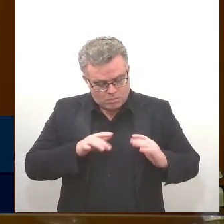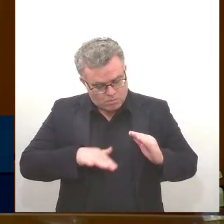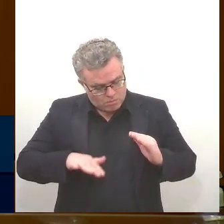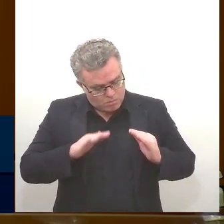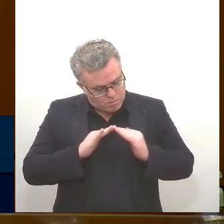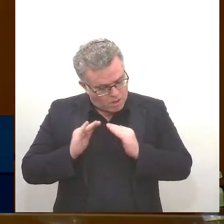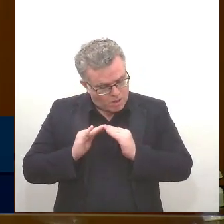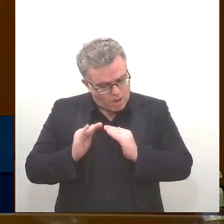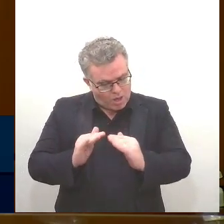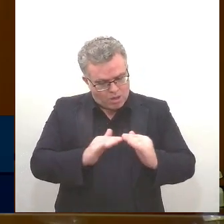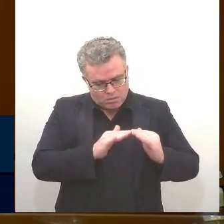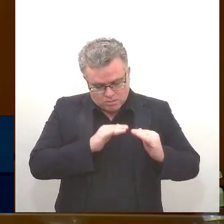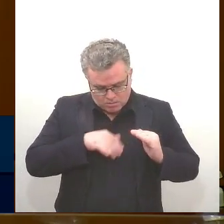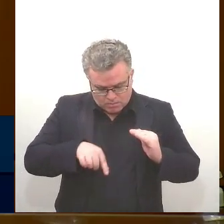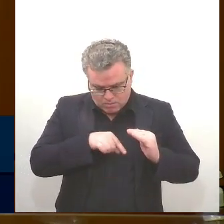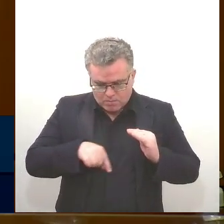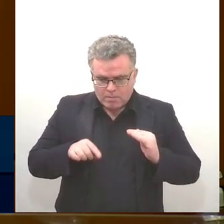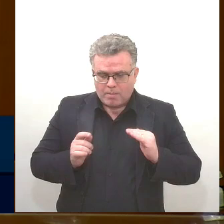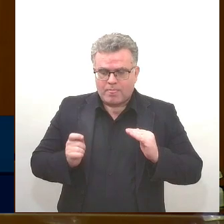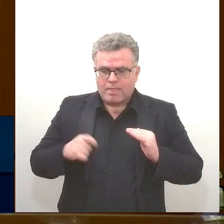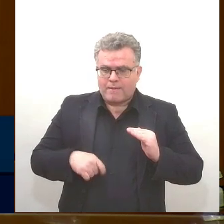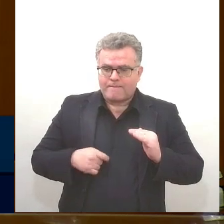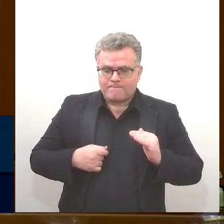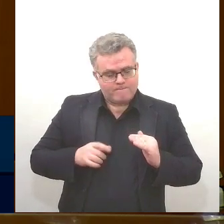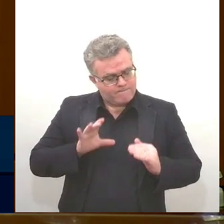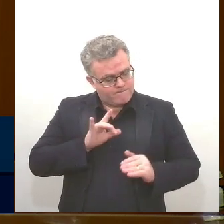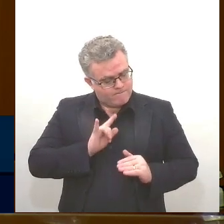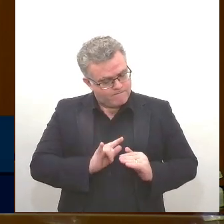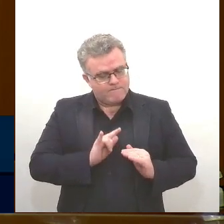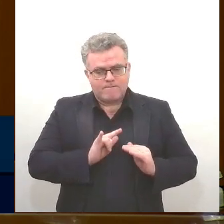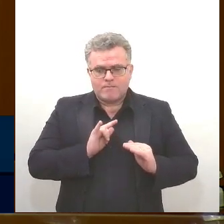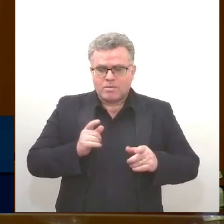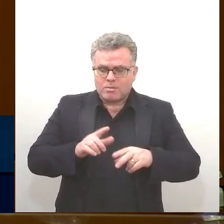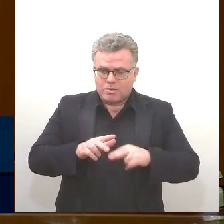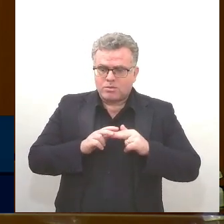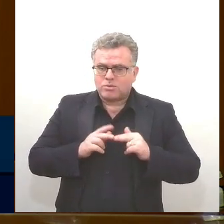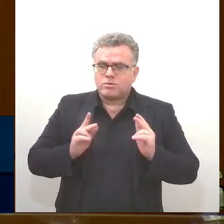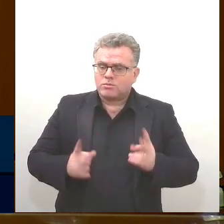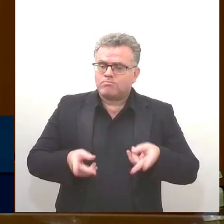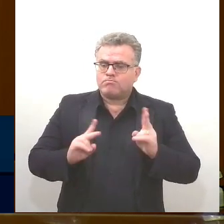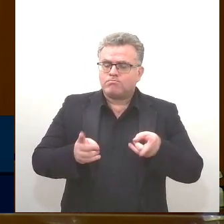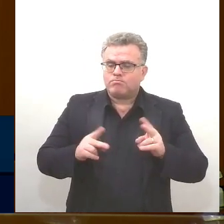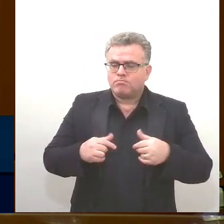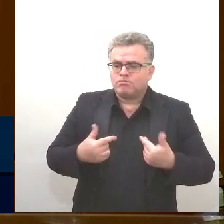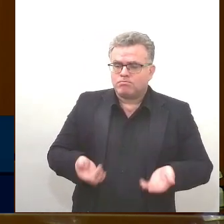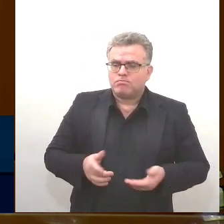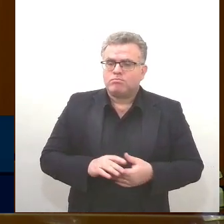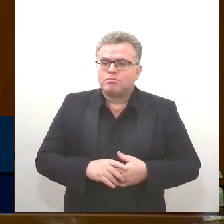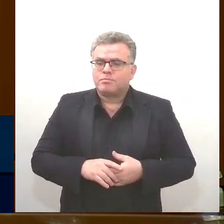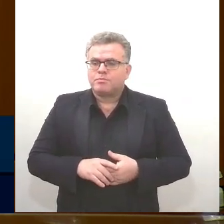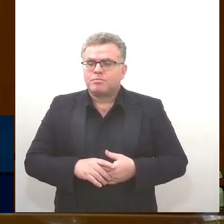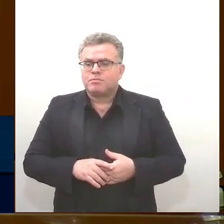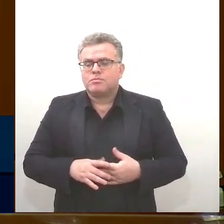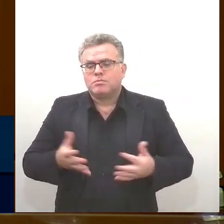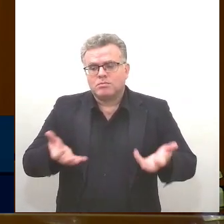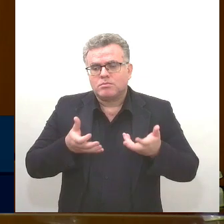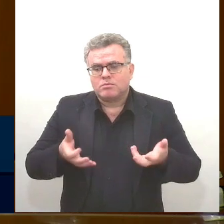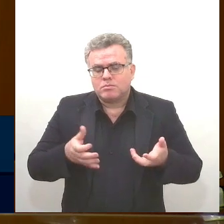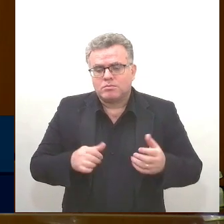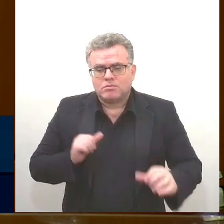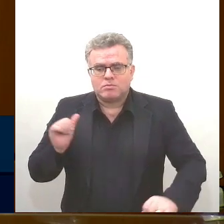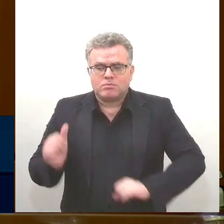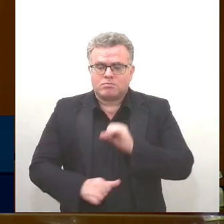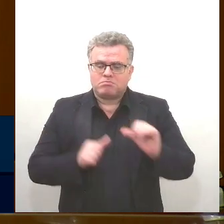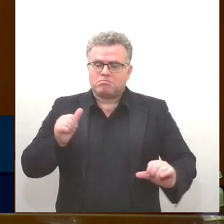sentir bem sendo beneficiada a financeiramente eu quero que a minha cidade mude eu quero que minha cidade